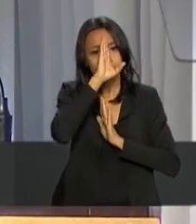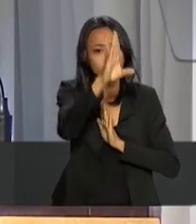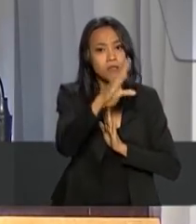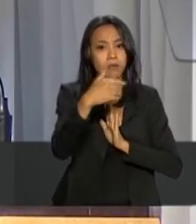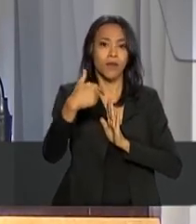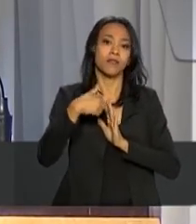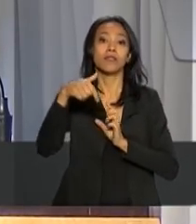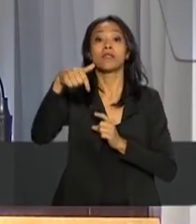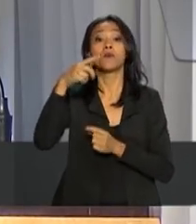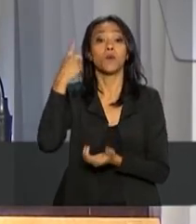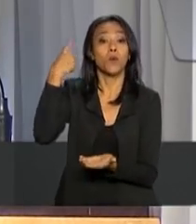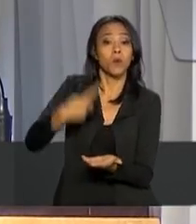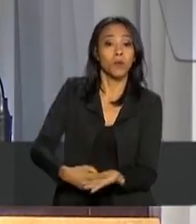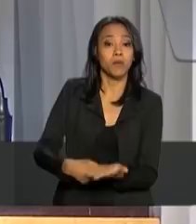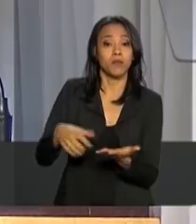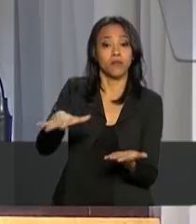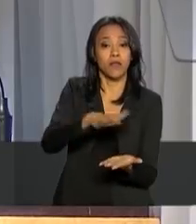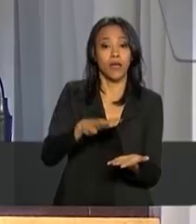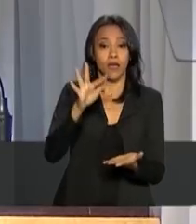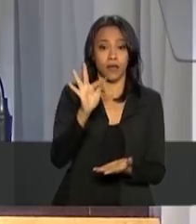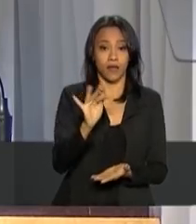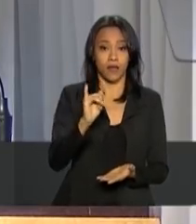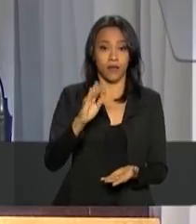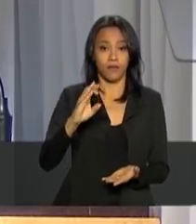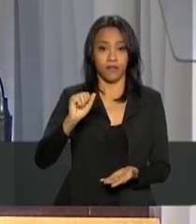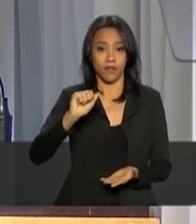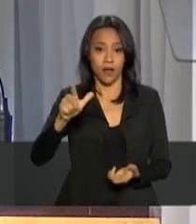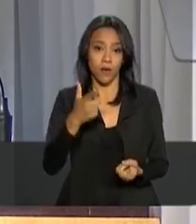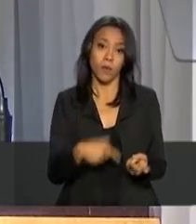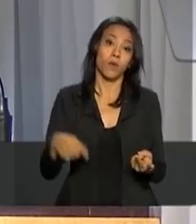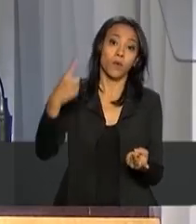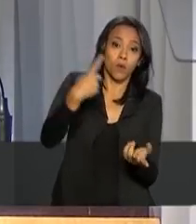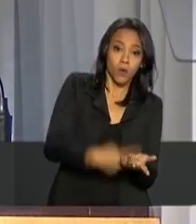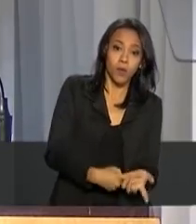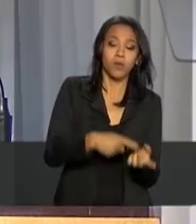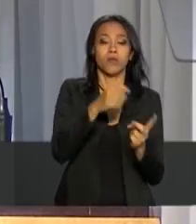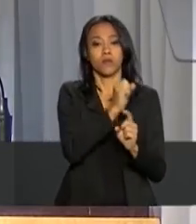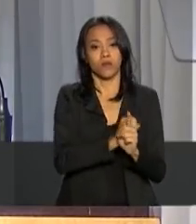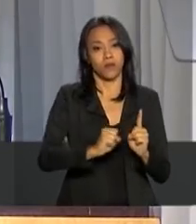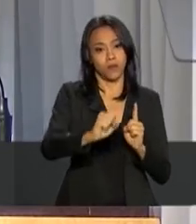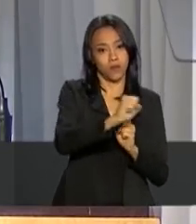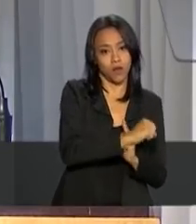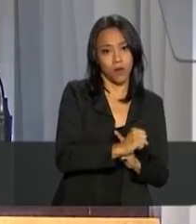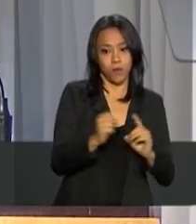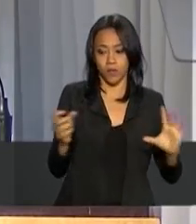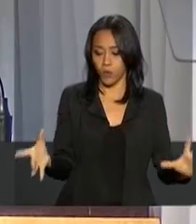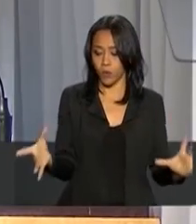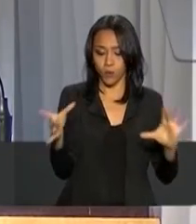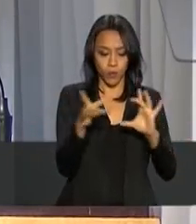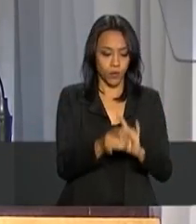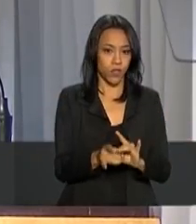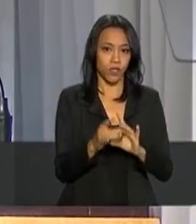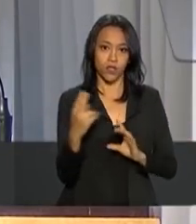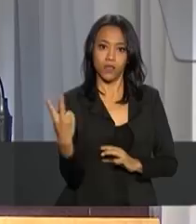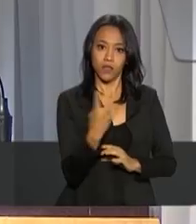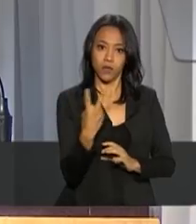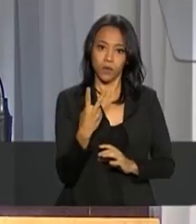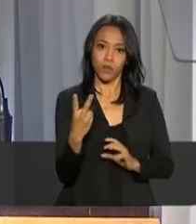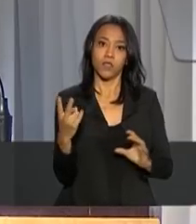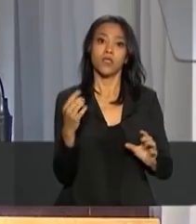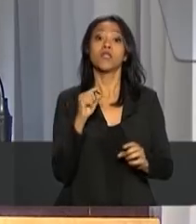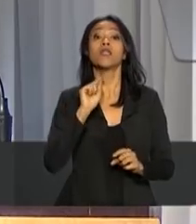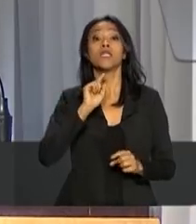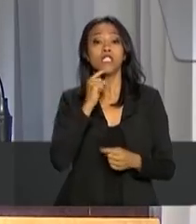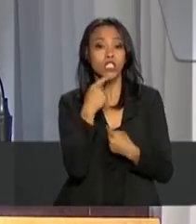responsabilidade fiscal. O outro foi responsabilidade social. E, ao unir esses dois conceitos, a palavra